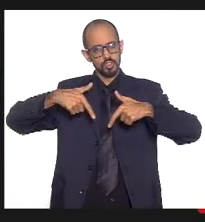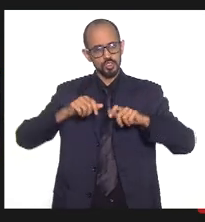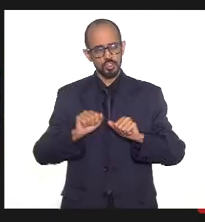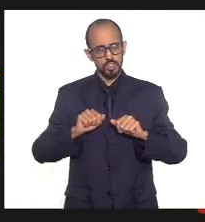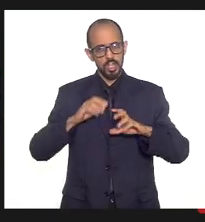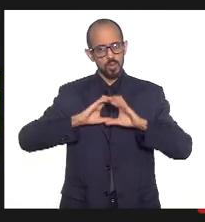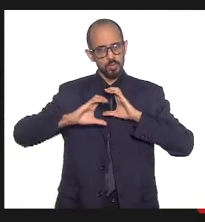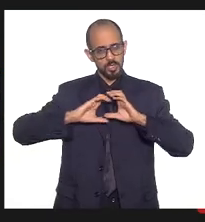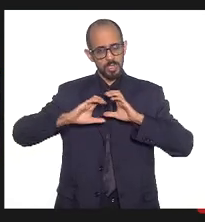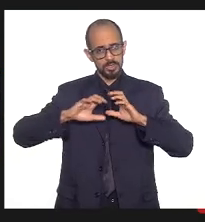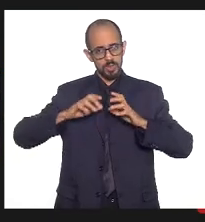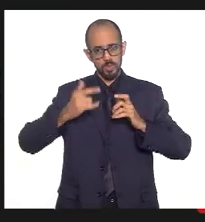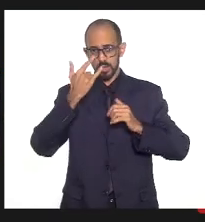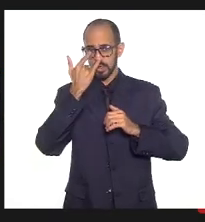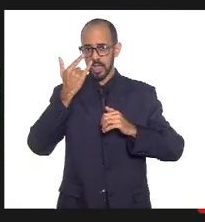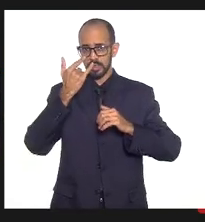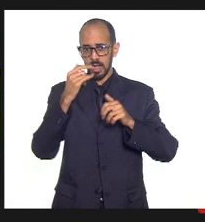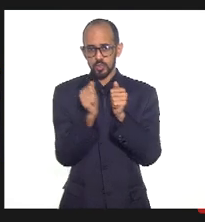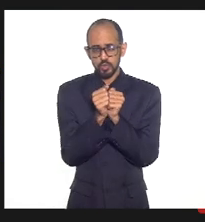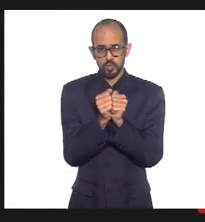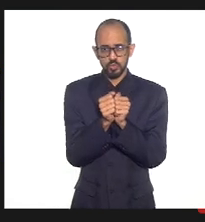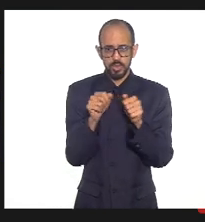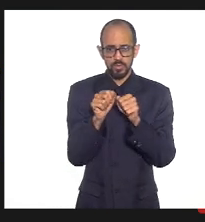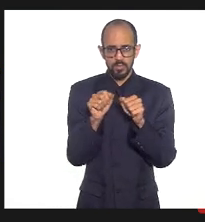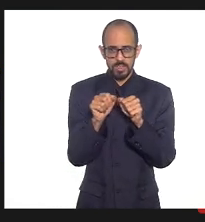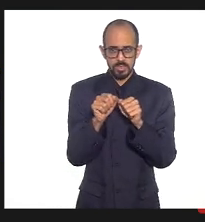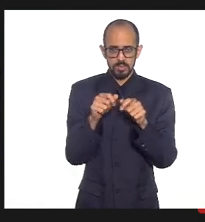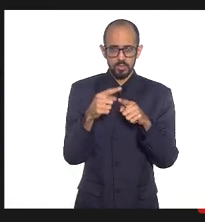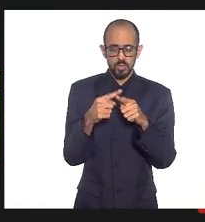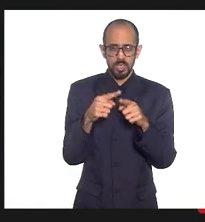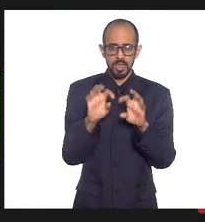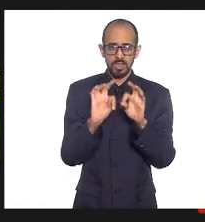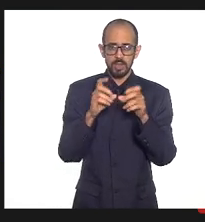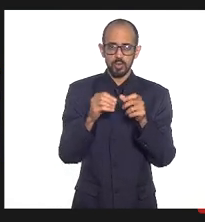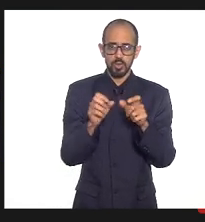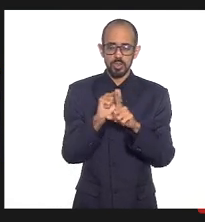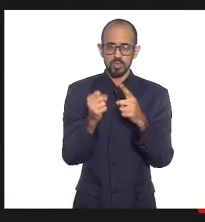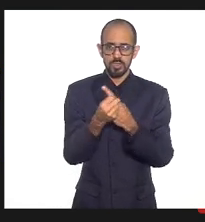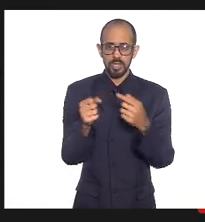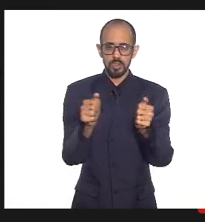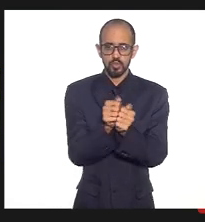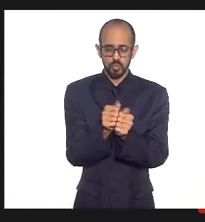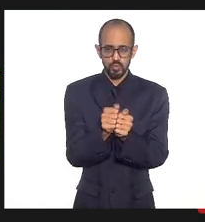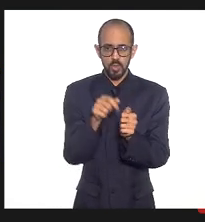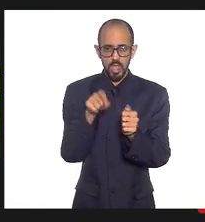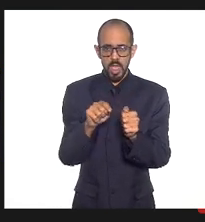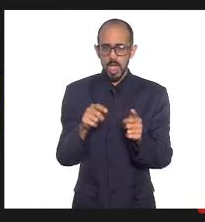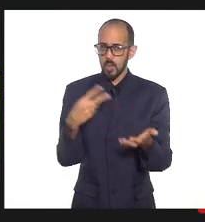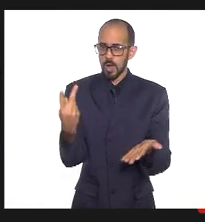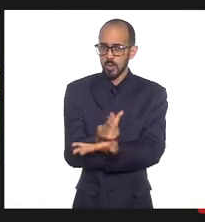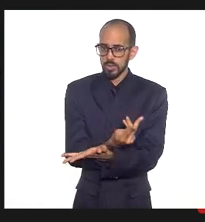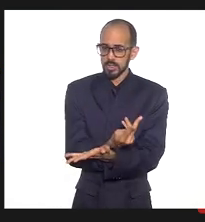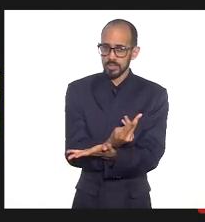esse foco, porque ela está fazendo parte de toda a sociedade. É, sim, o maior fenômeno